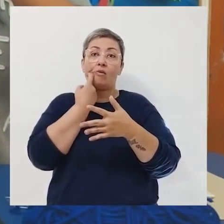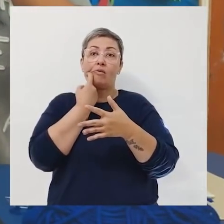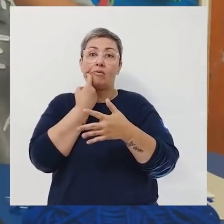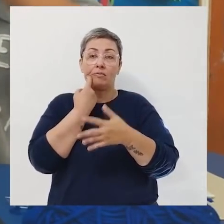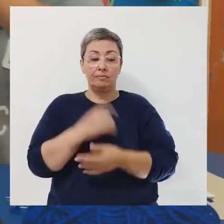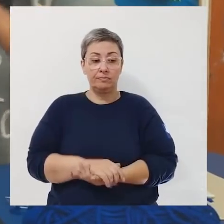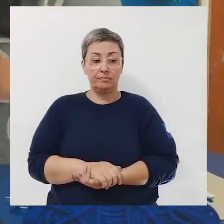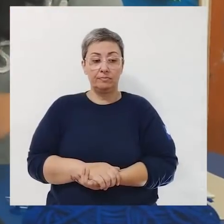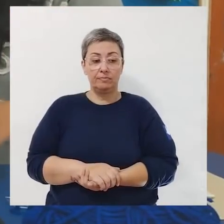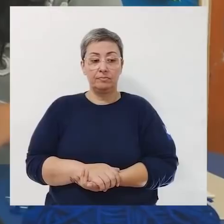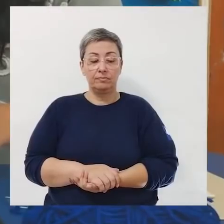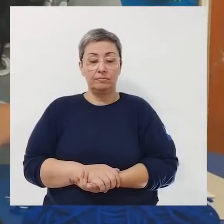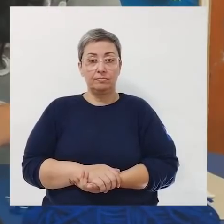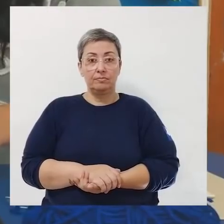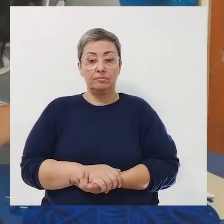da pescaria.